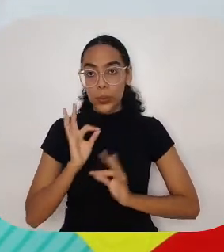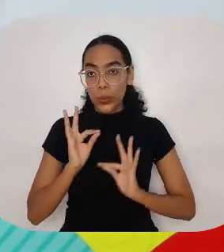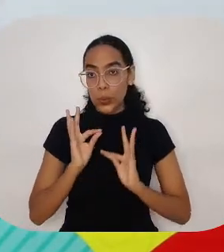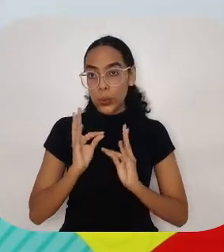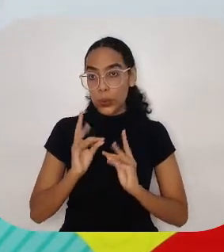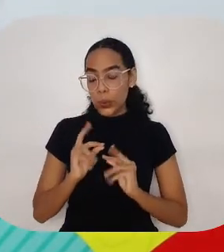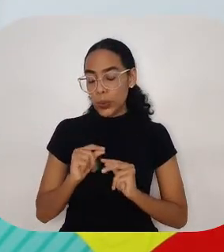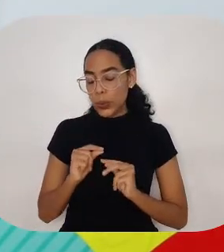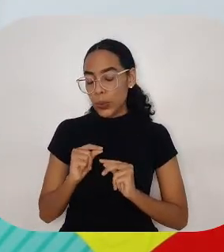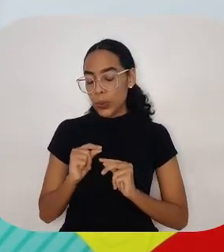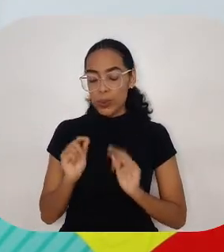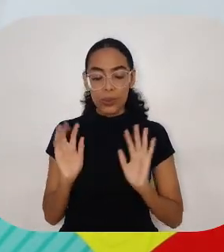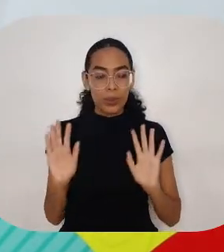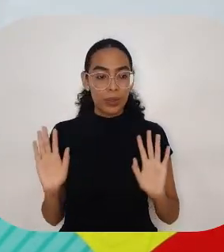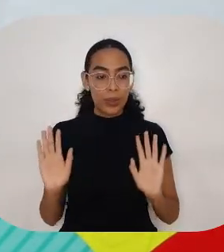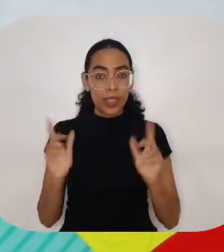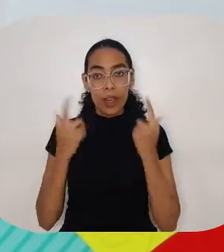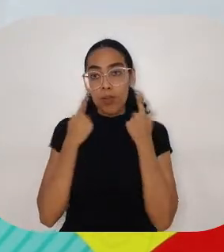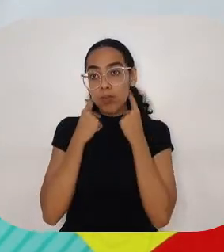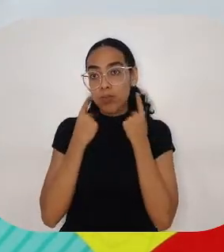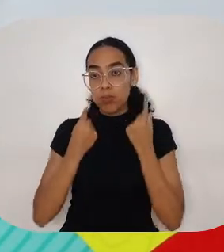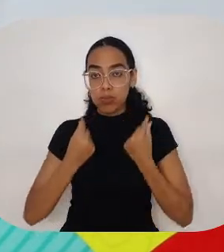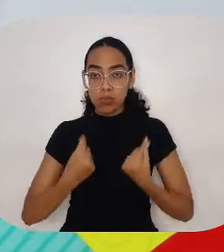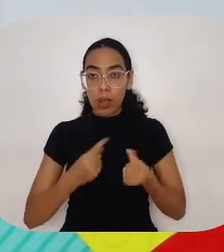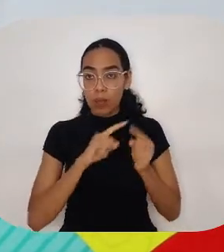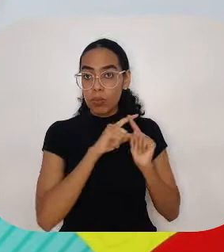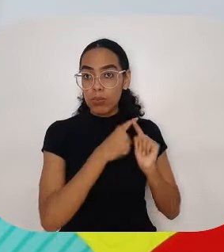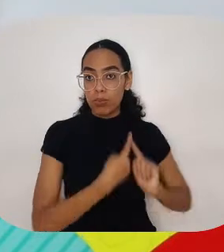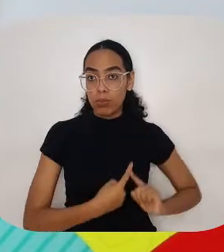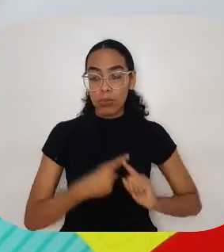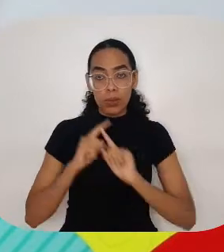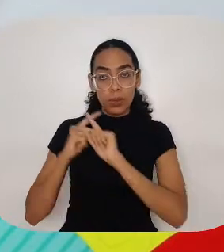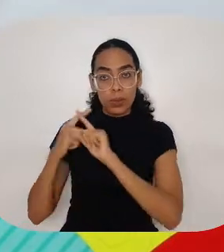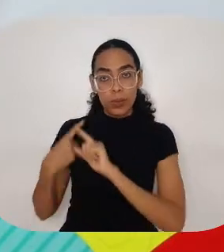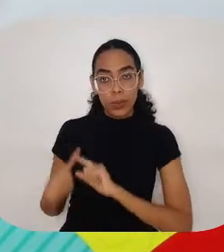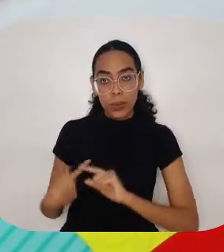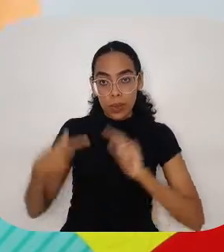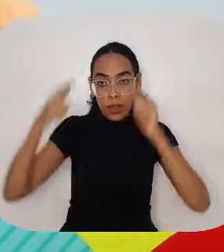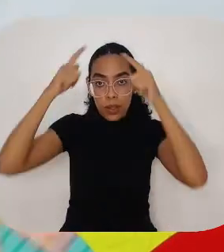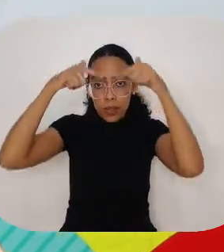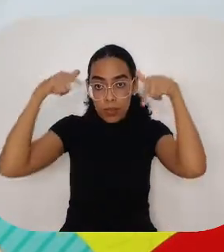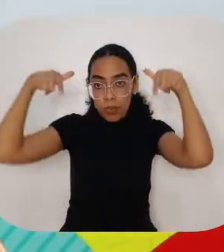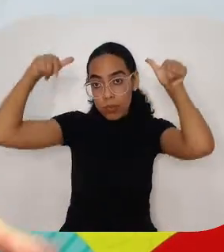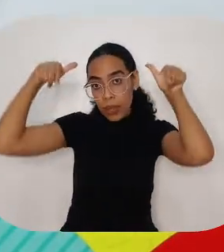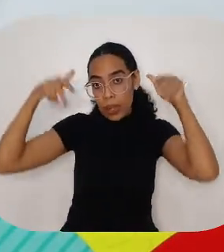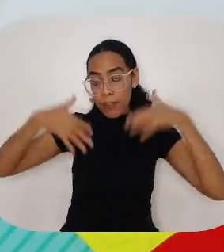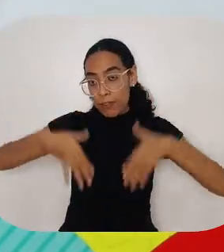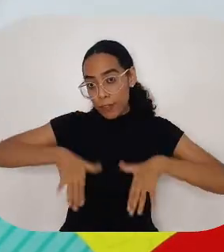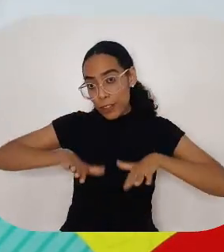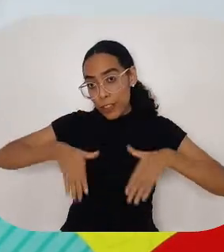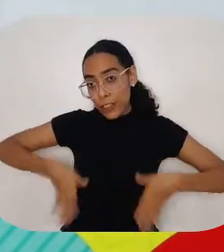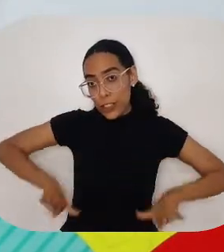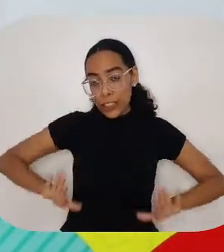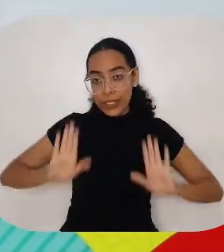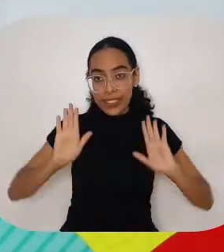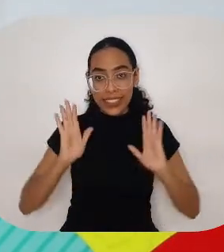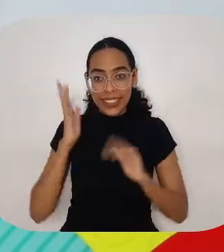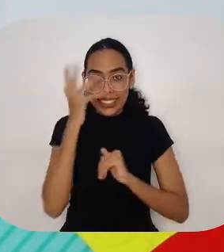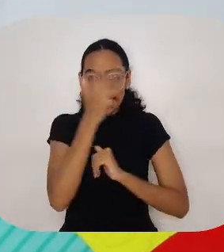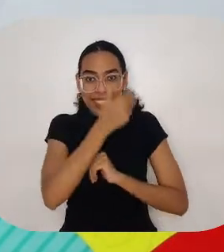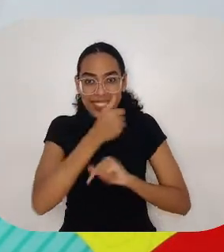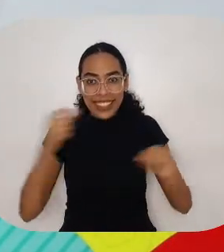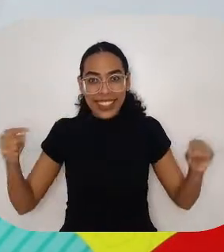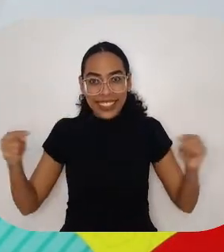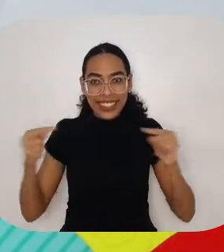ela tinha. Ela tinha Maria Chiquinha no cabelo, chapeuzinho de palha, vestido de São João e